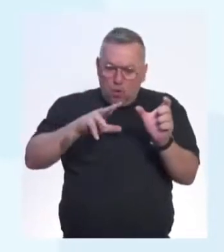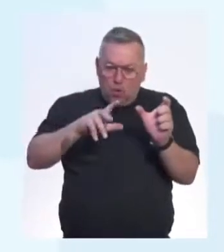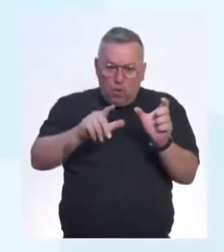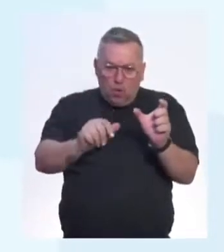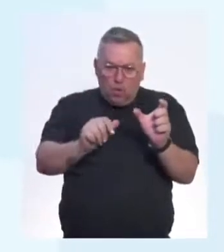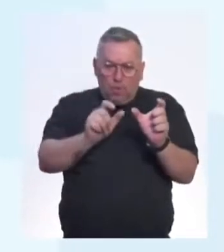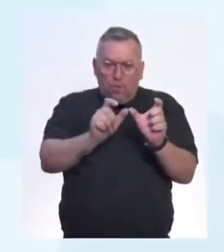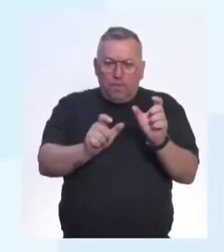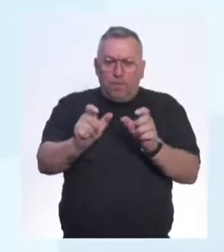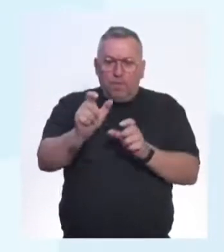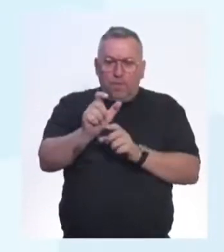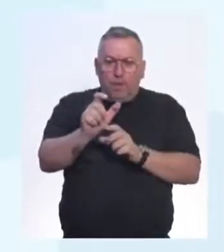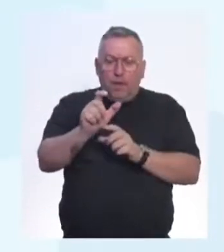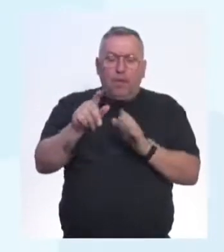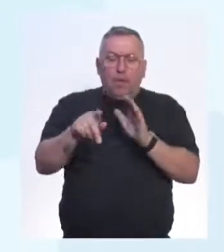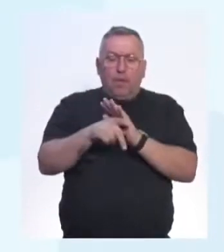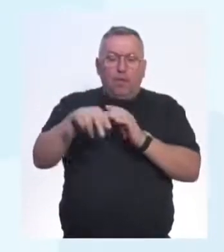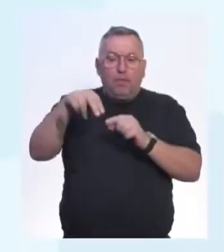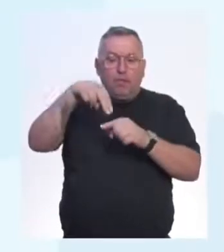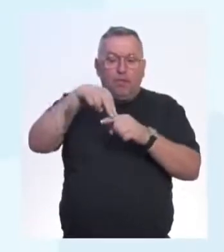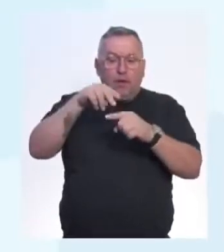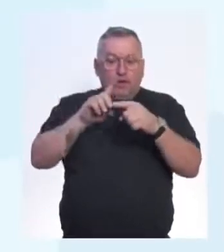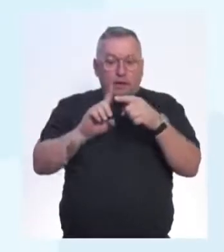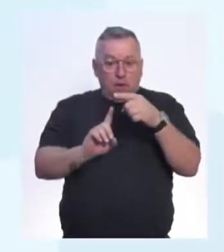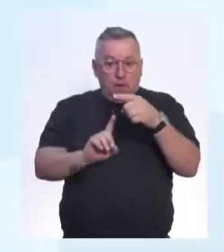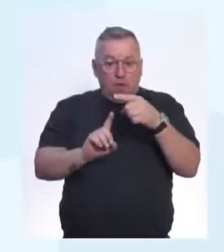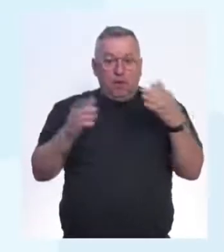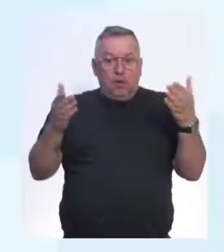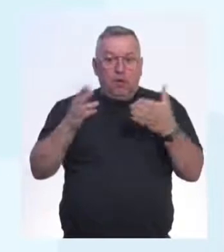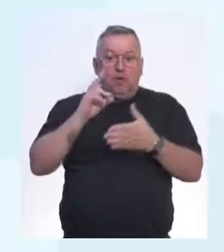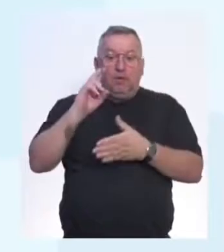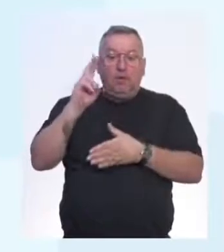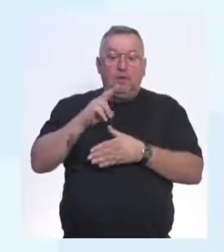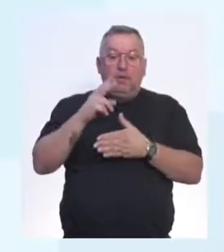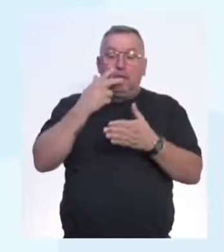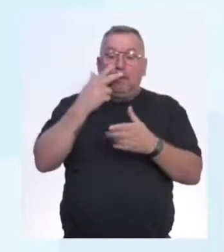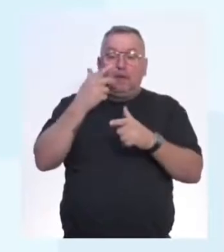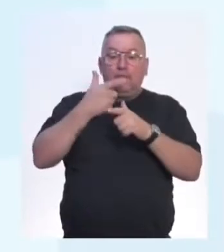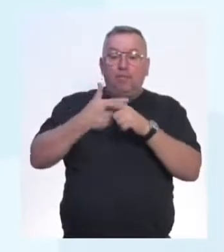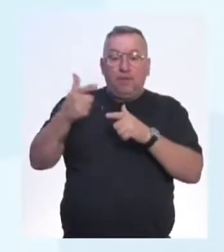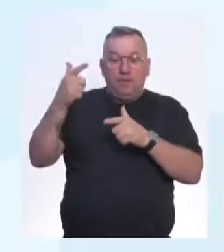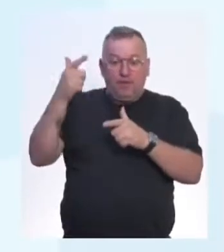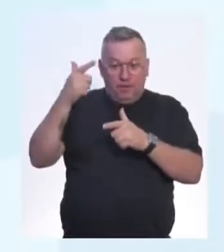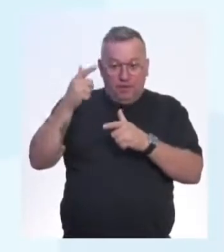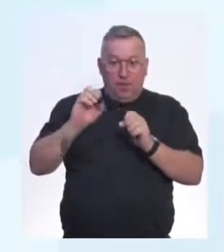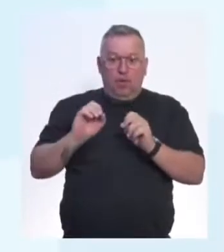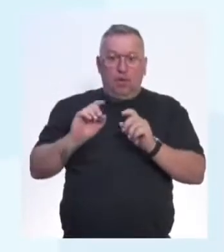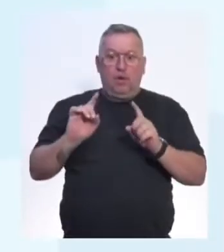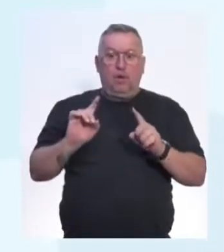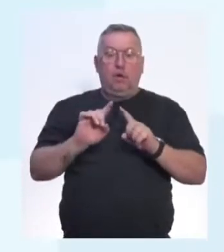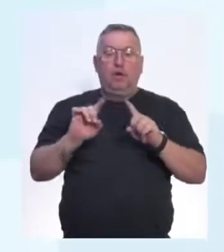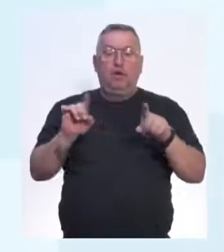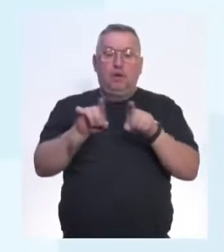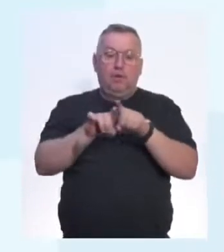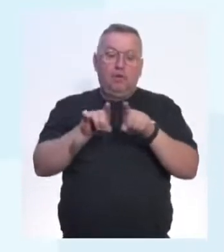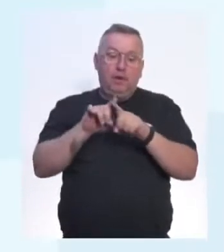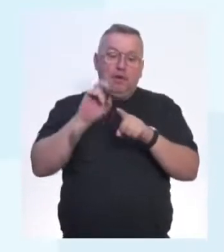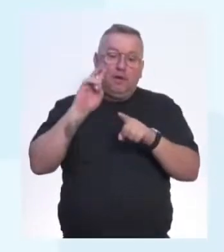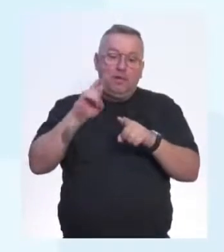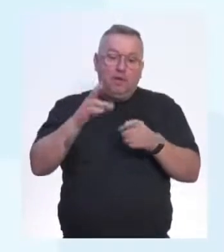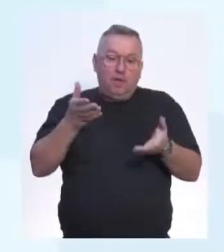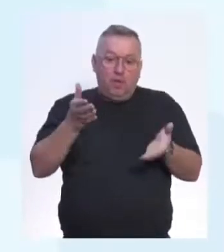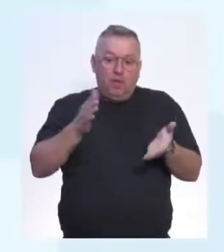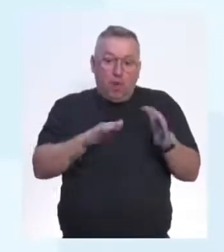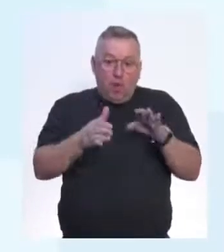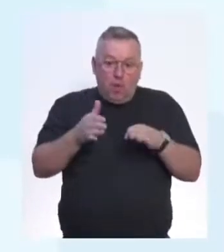nós dividimos é a parte fracionária. Então, nós vamos ver aí como se fosse uma divisão, uma fração. E claro, aí nessa dobradura